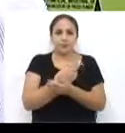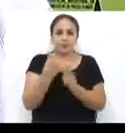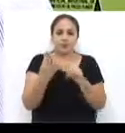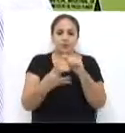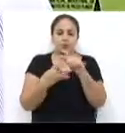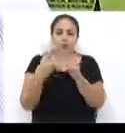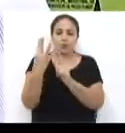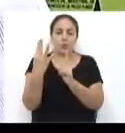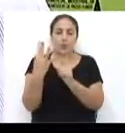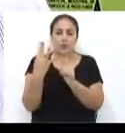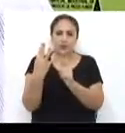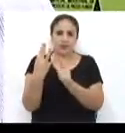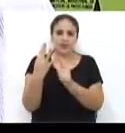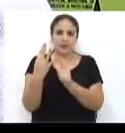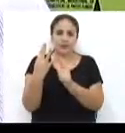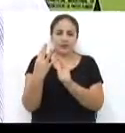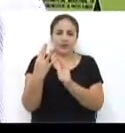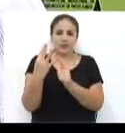acontecer